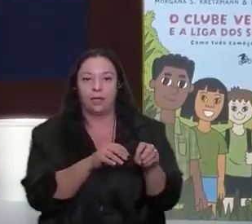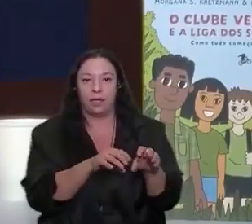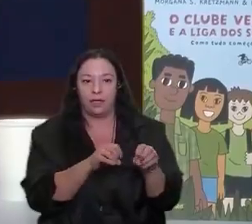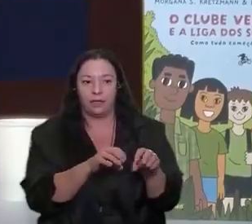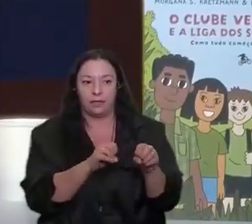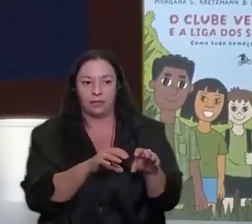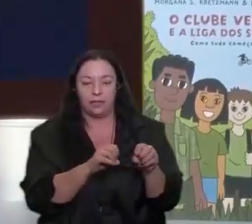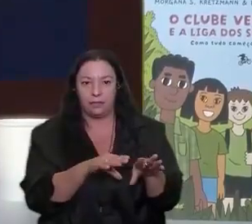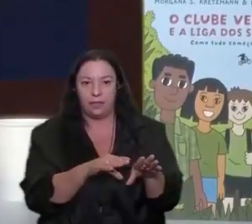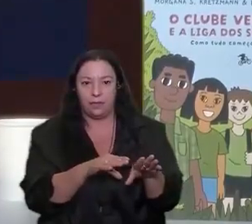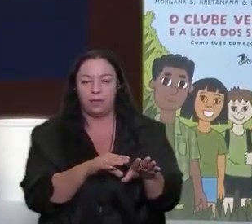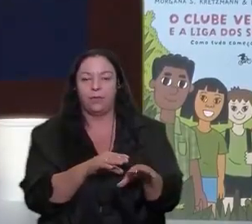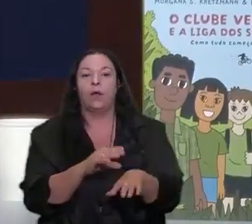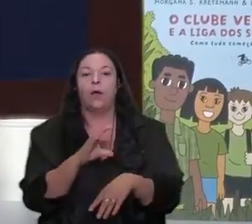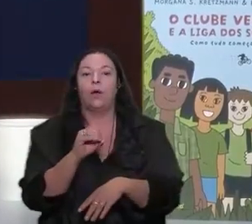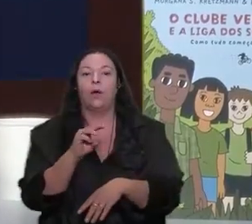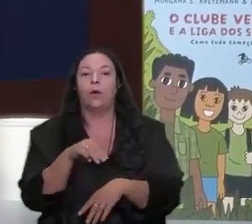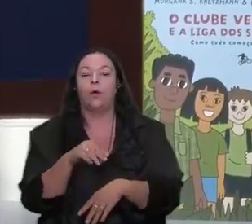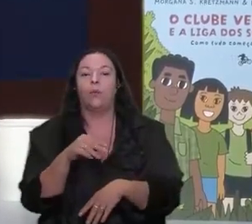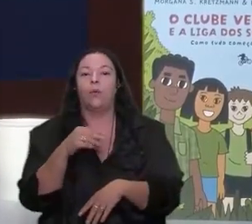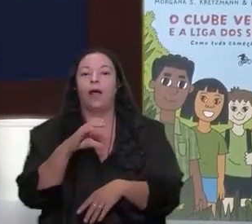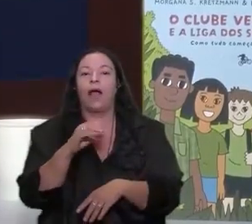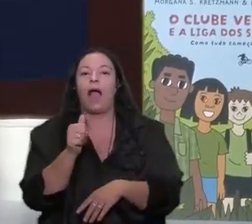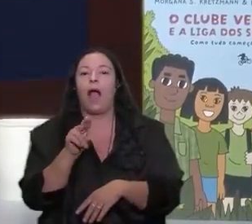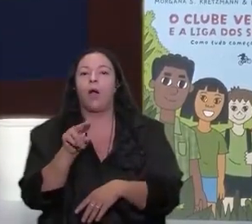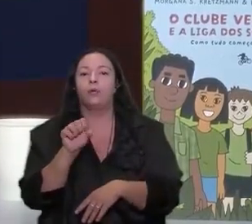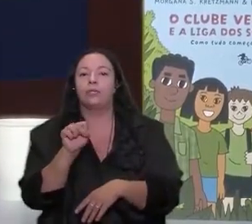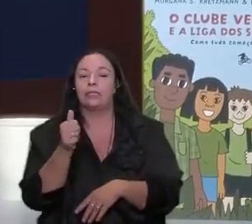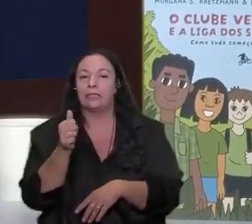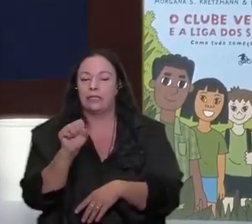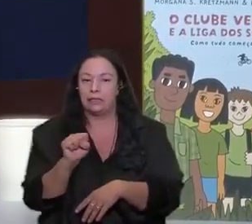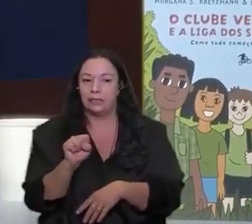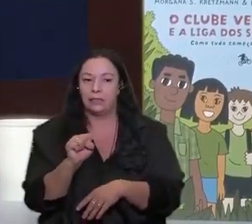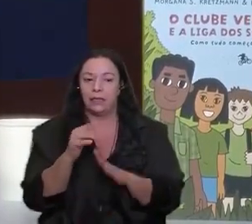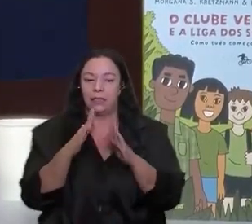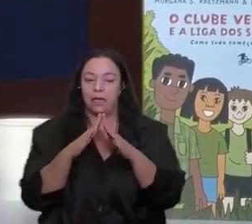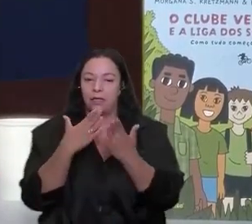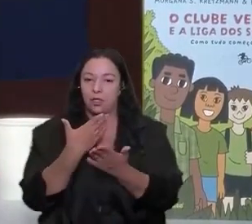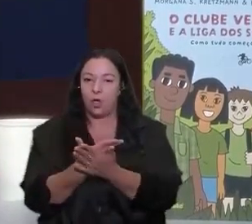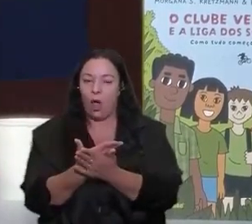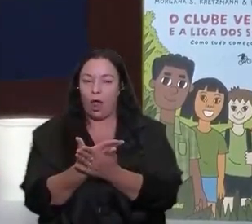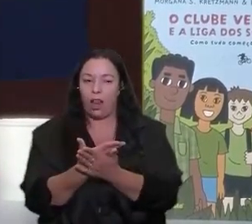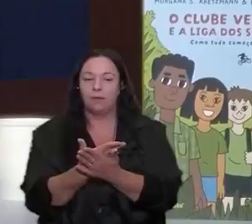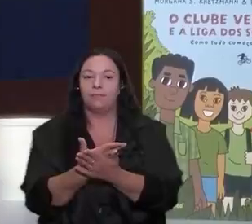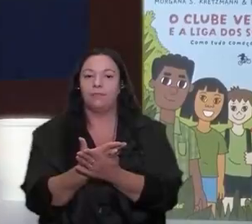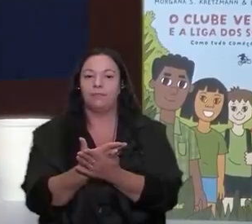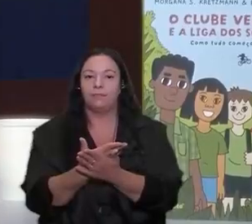de causas, que é trazer para a escola uma causa de